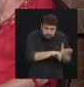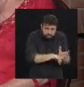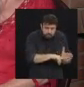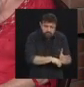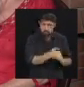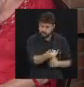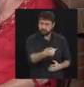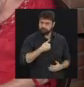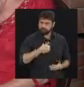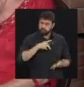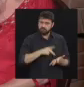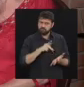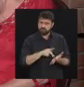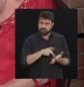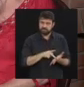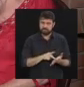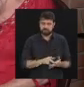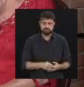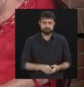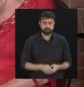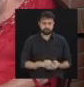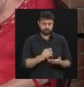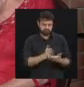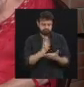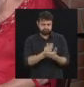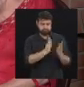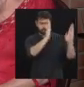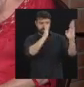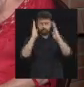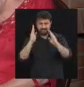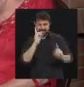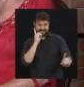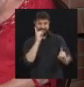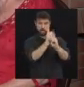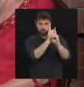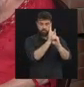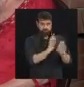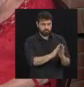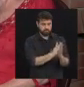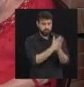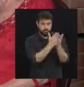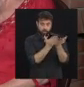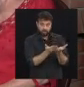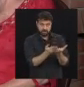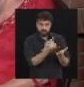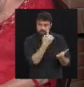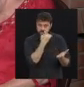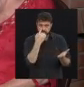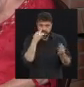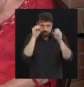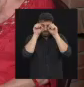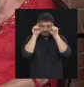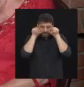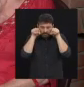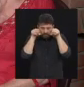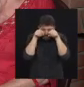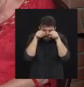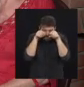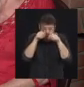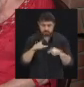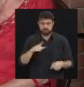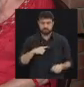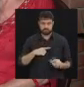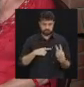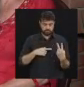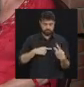conhecia e foi pesquisar. E foi na biblioteca, achou um livro de estrabismo, de dois autores, um brasileiro, que é